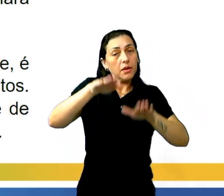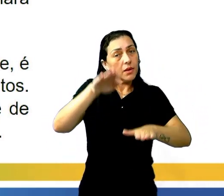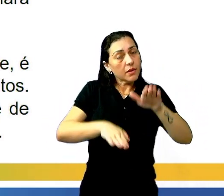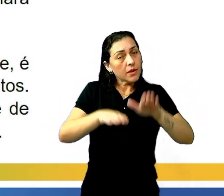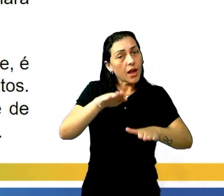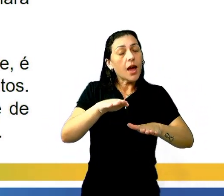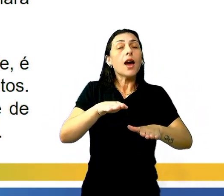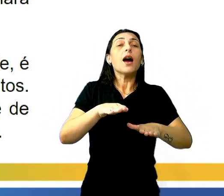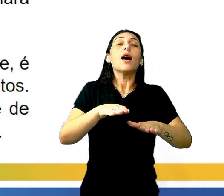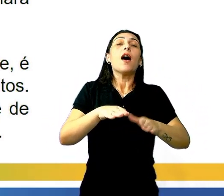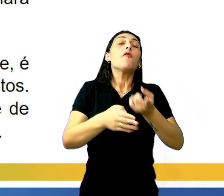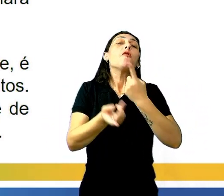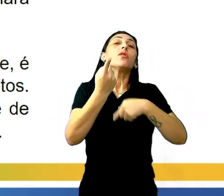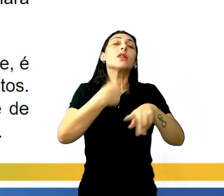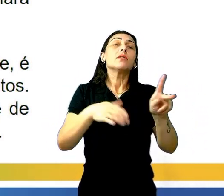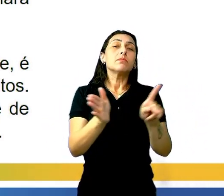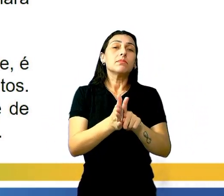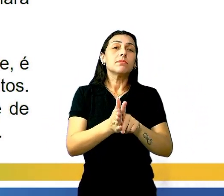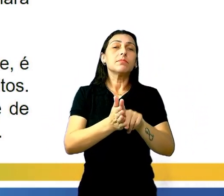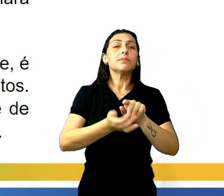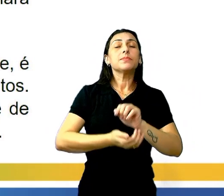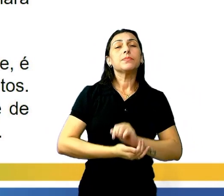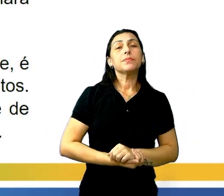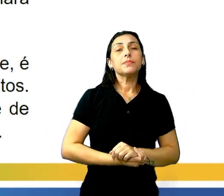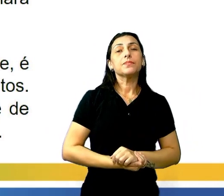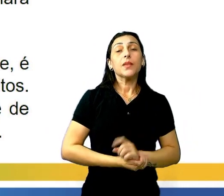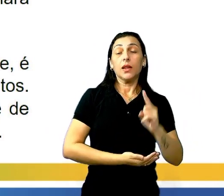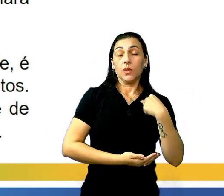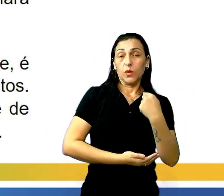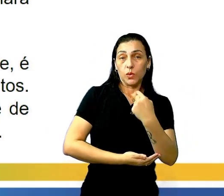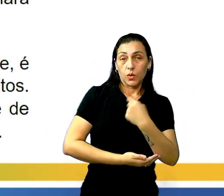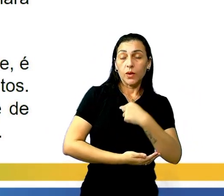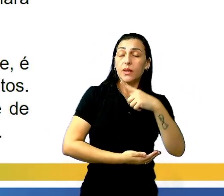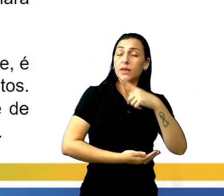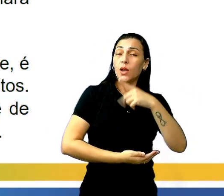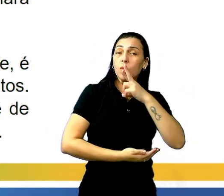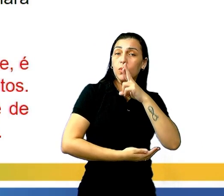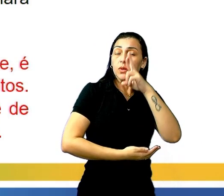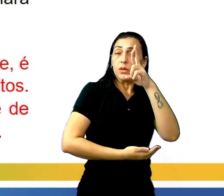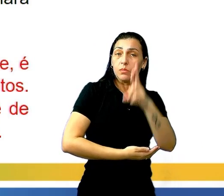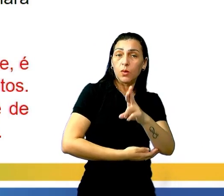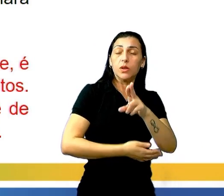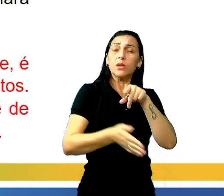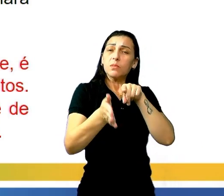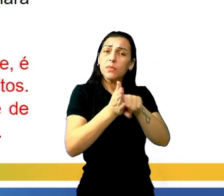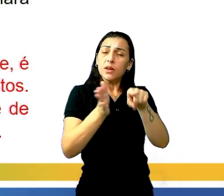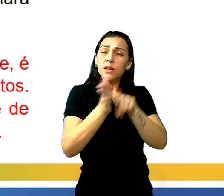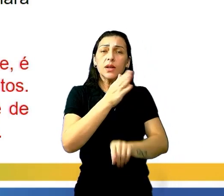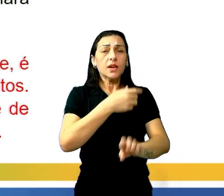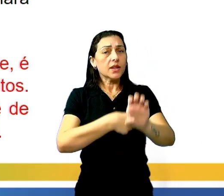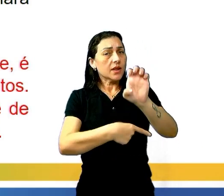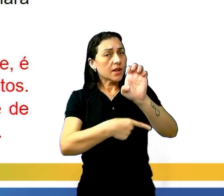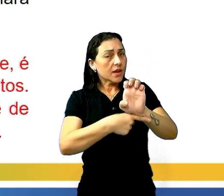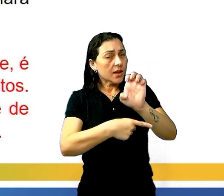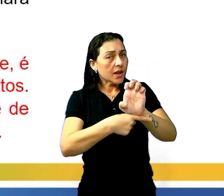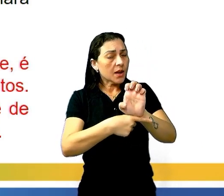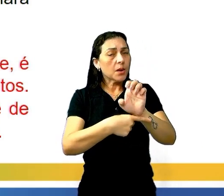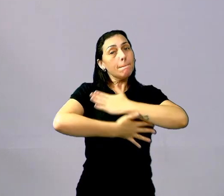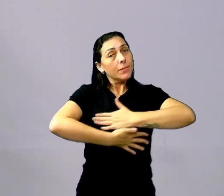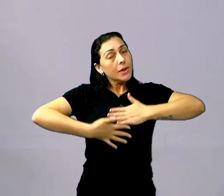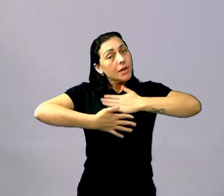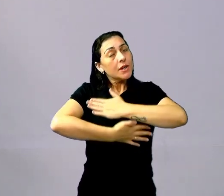o seguinte: porque na medida em que o fundamento do ajuizamento prático é o que é subjetivamente